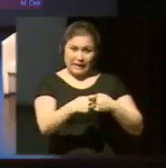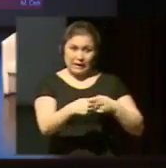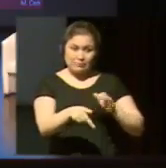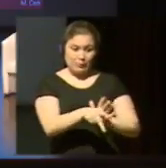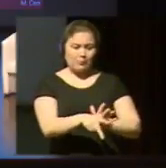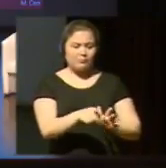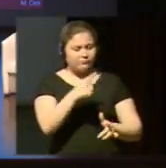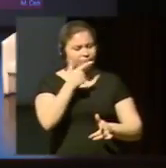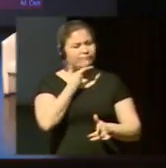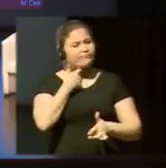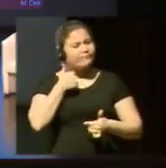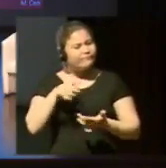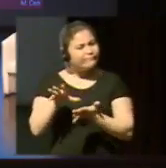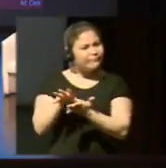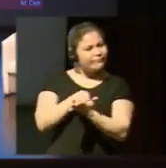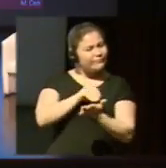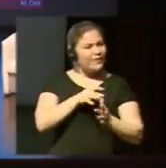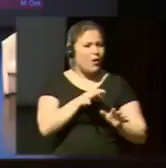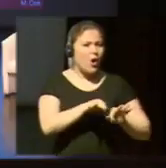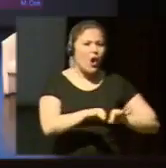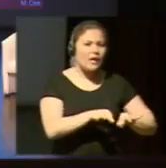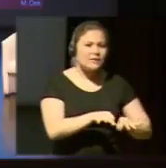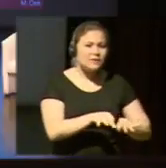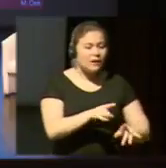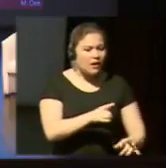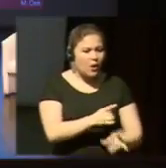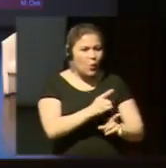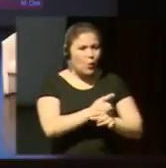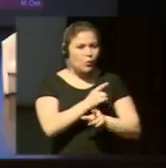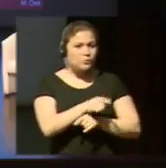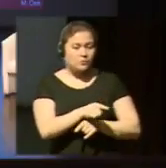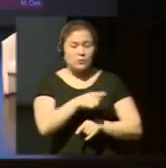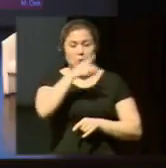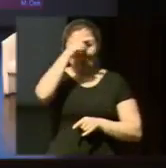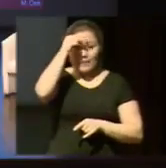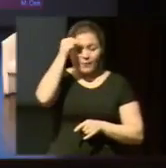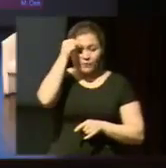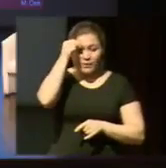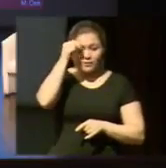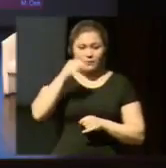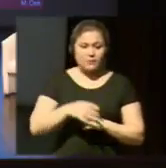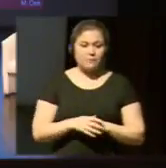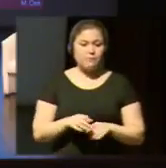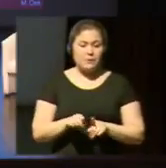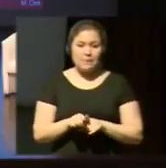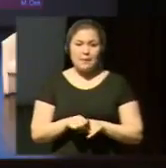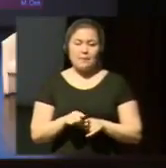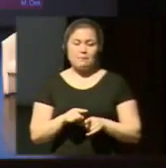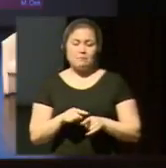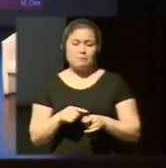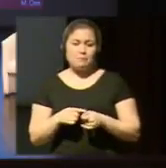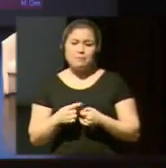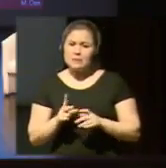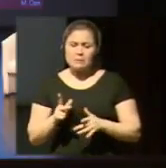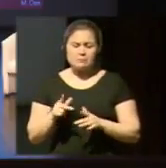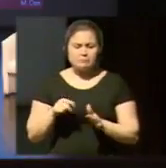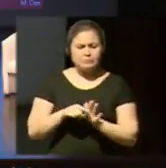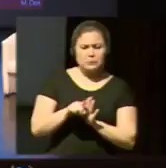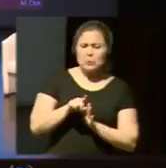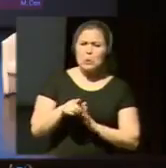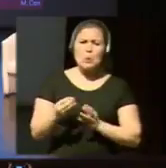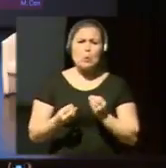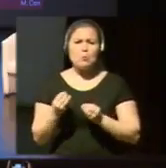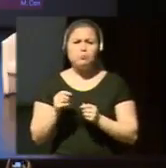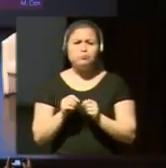esses encontros. E os prefeitos e os municípios estão sempre perguntando como é que